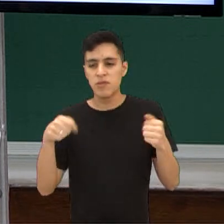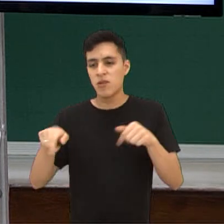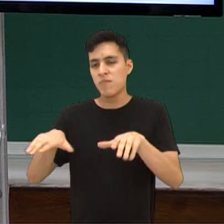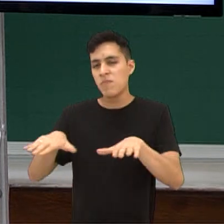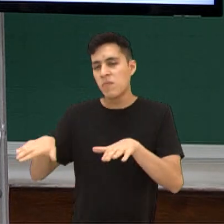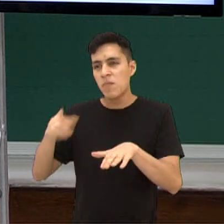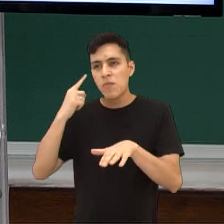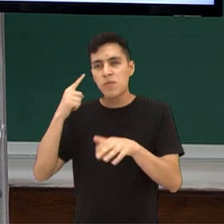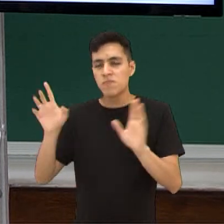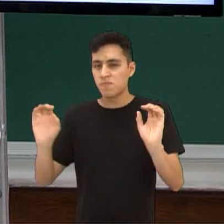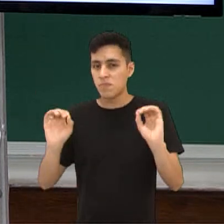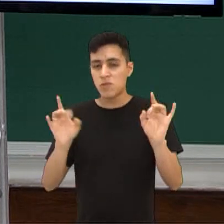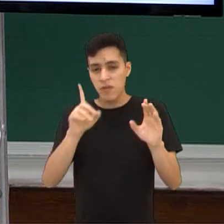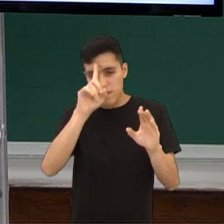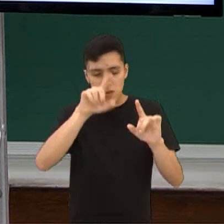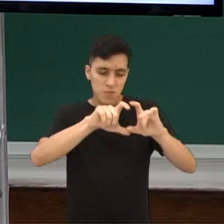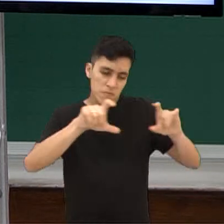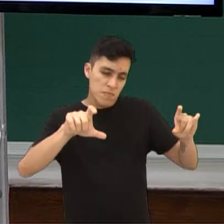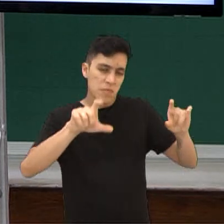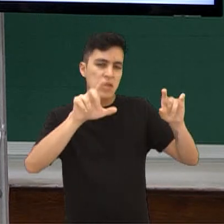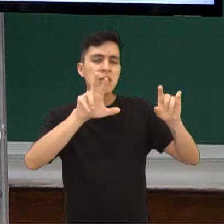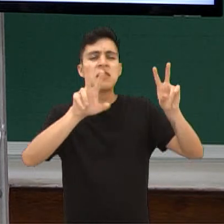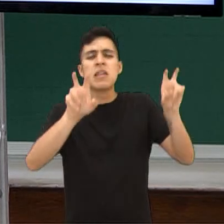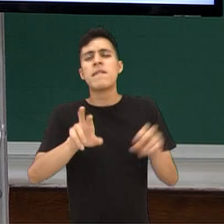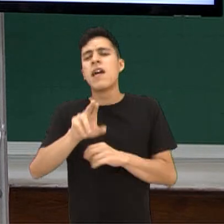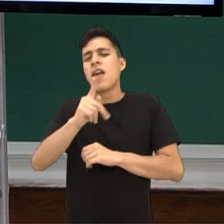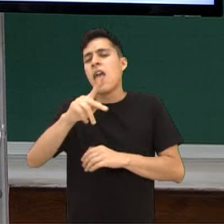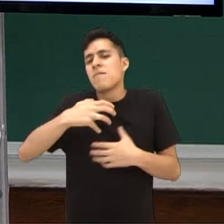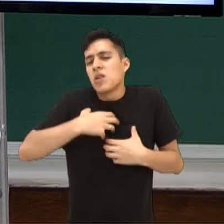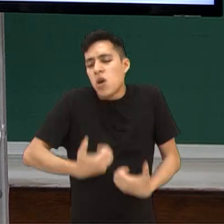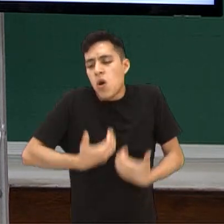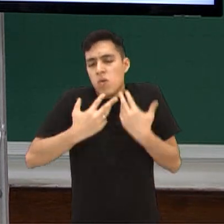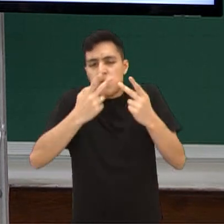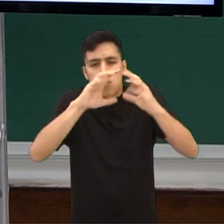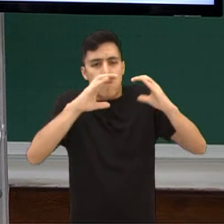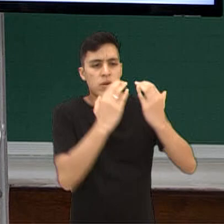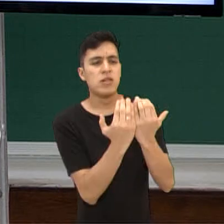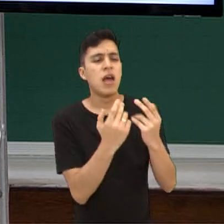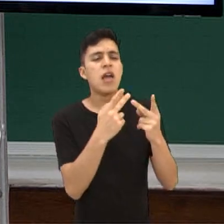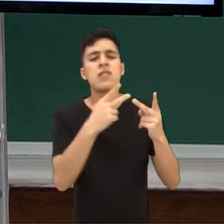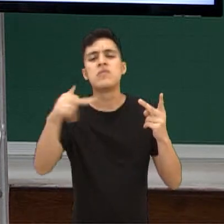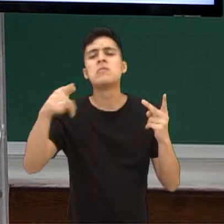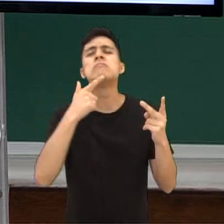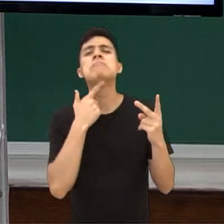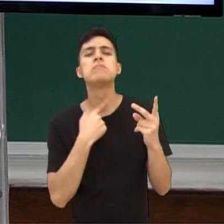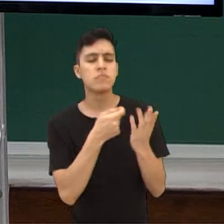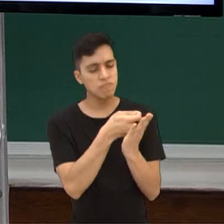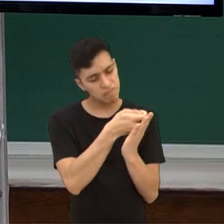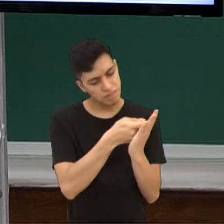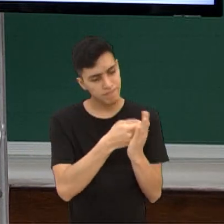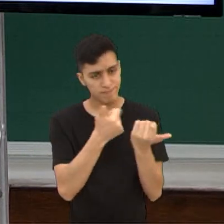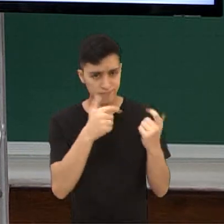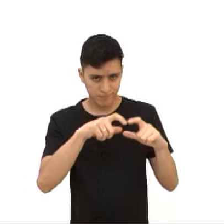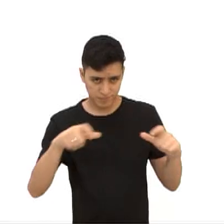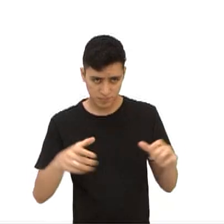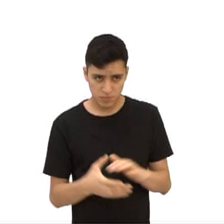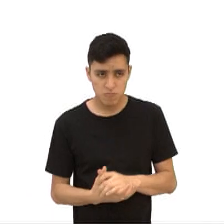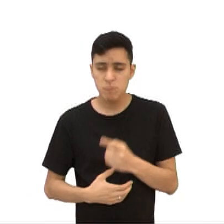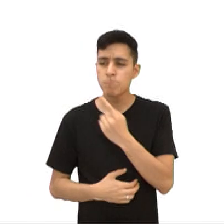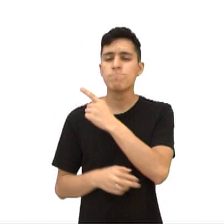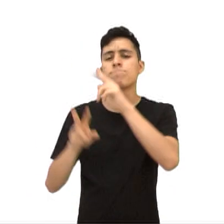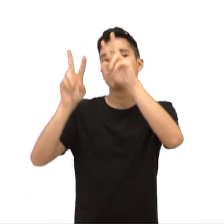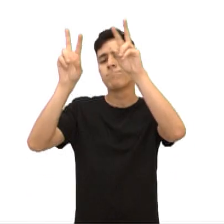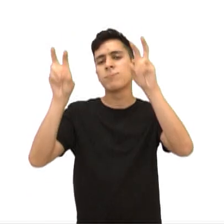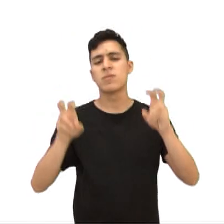vai criar uma estrofe, uma letra que fale um anseio seu, da sua comunidade, o que você precisa fazer, tá? O tema é